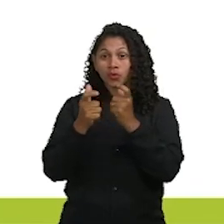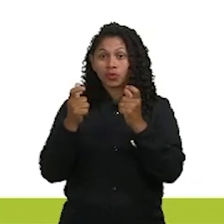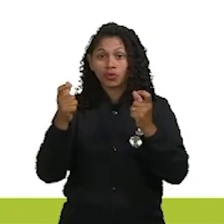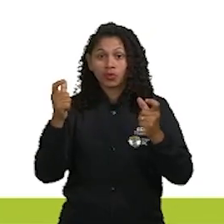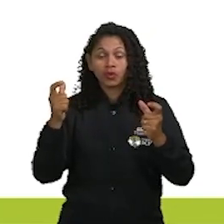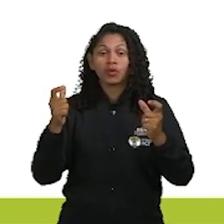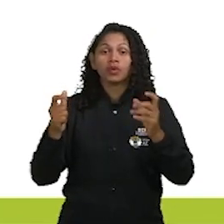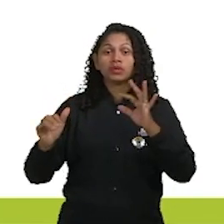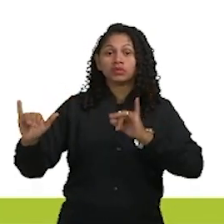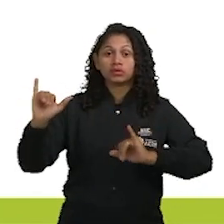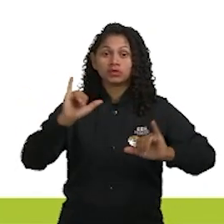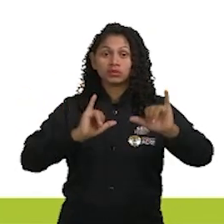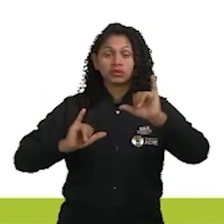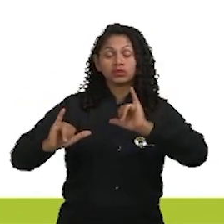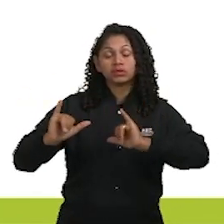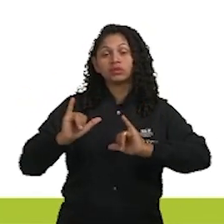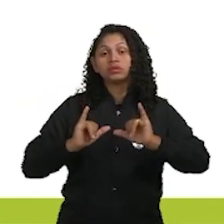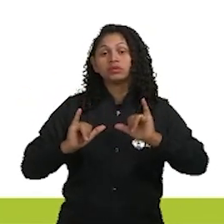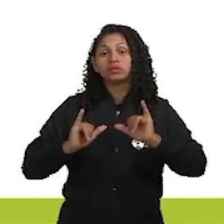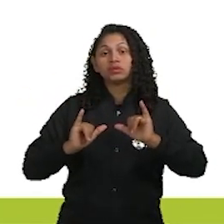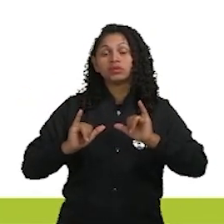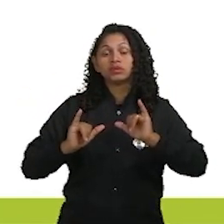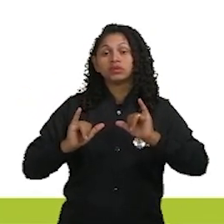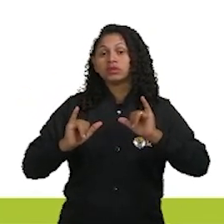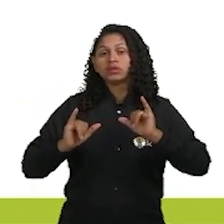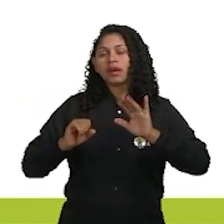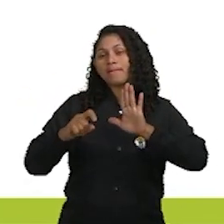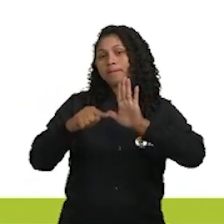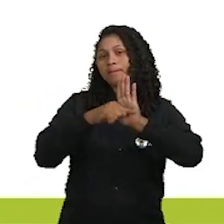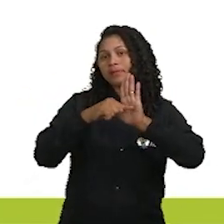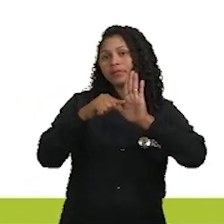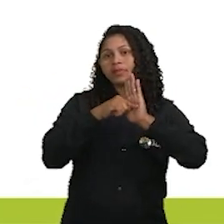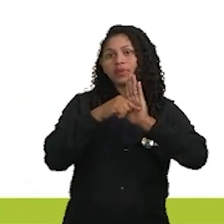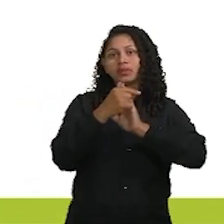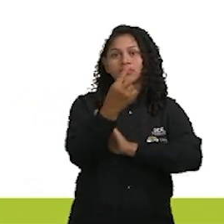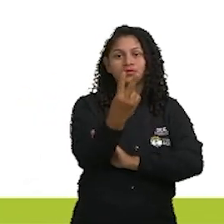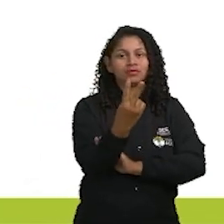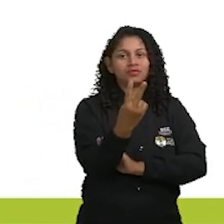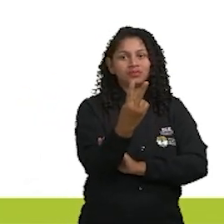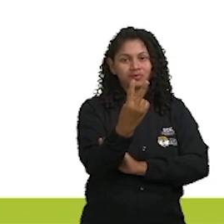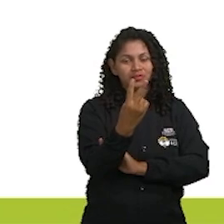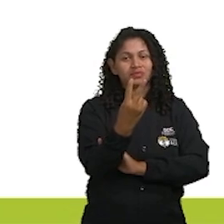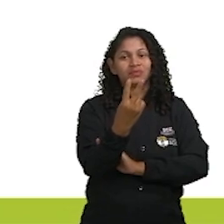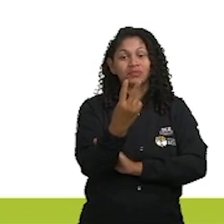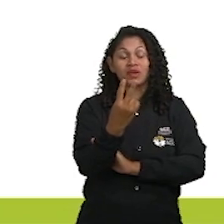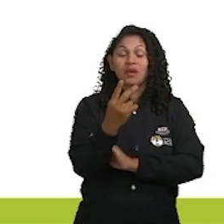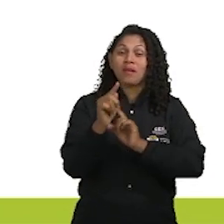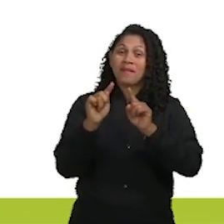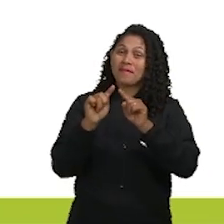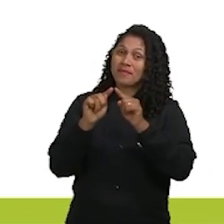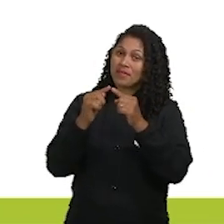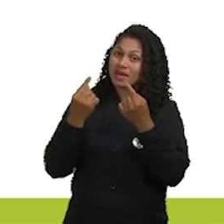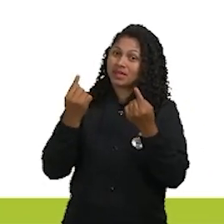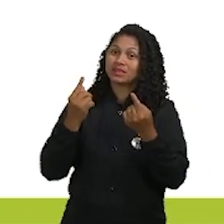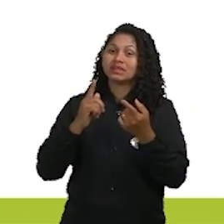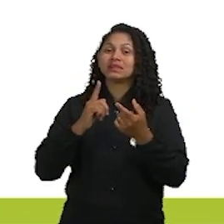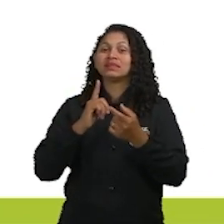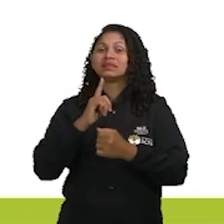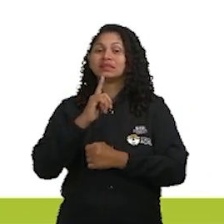compostos, vai ser igual a menos 2. Mas assim como o hidrogênio, o oxigênio também tem